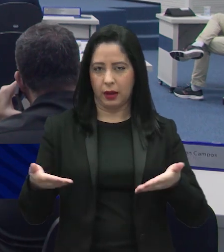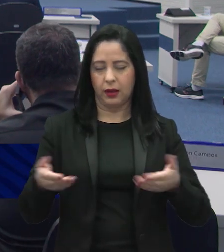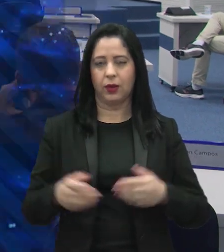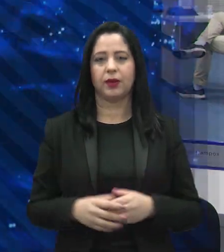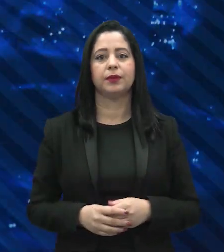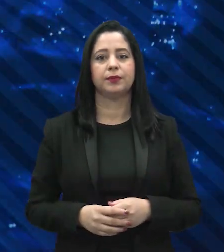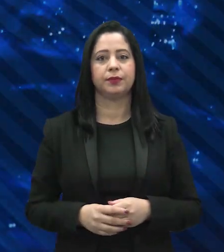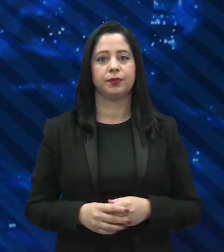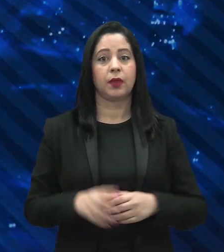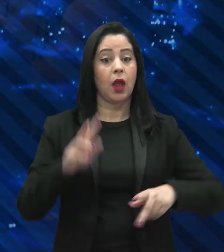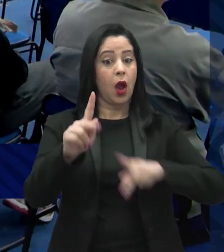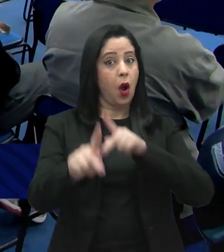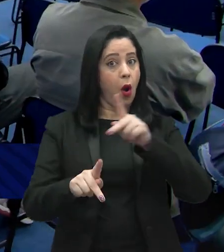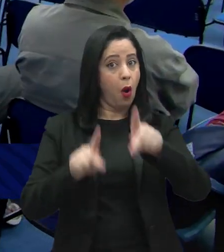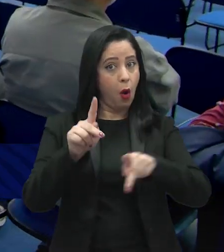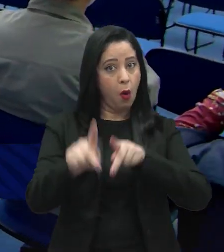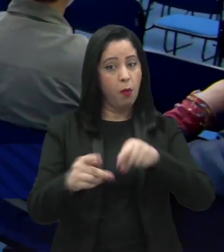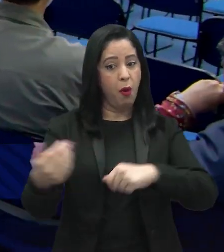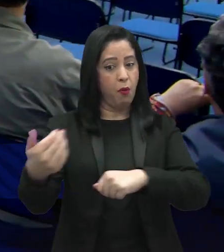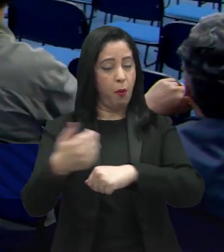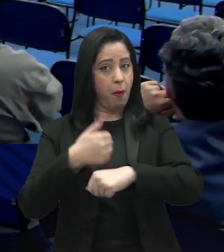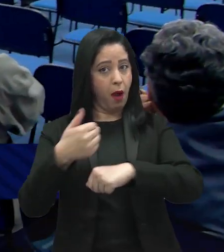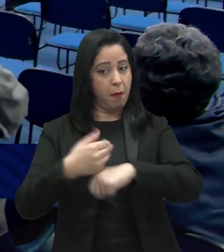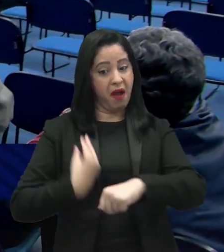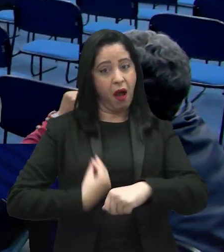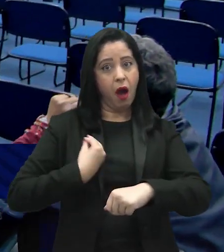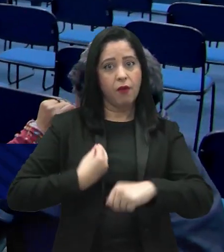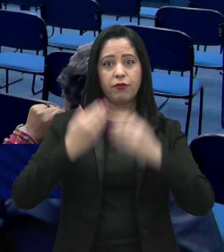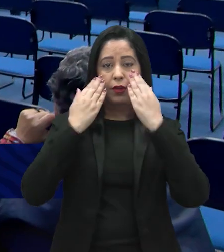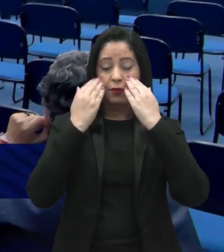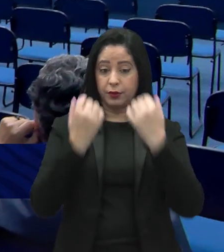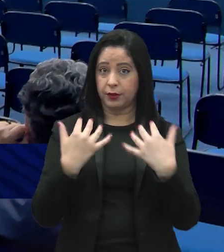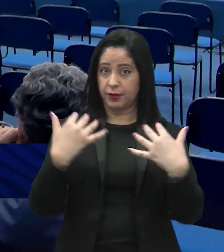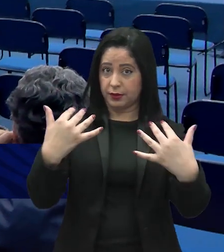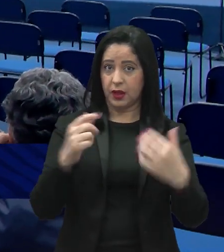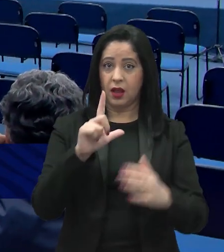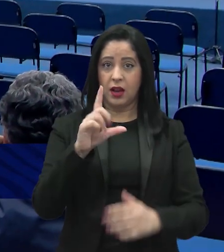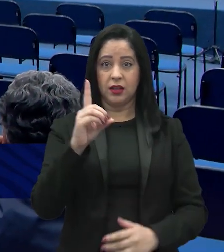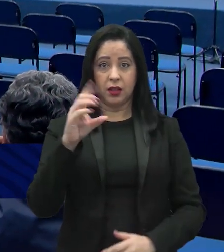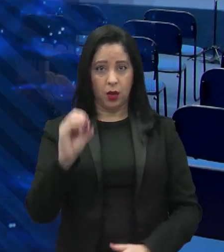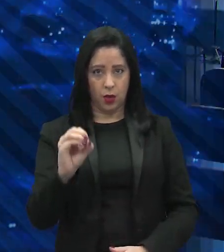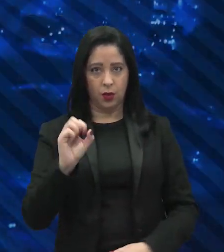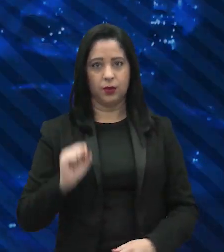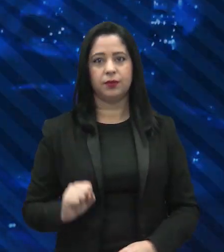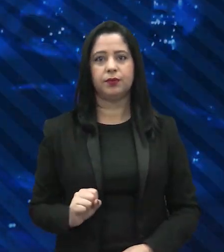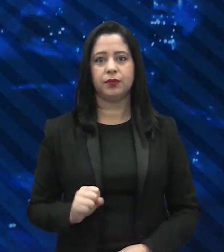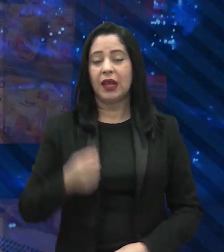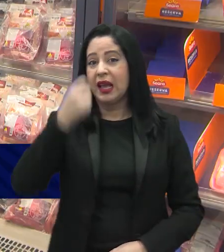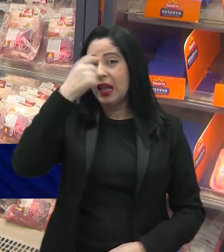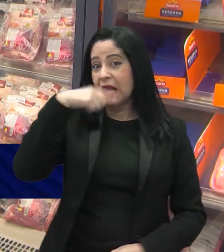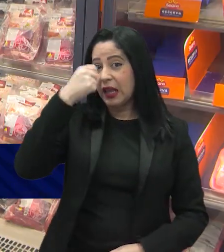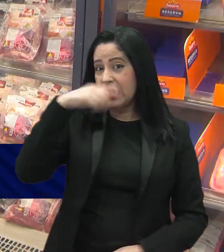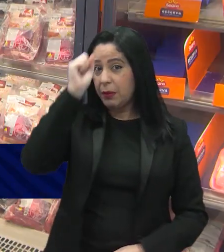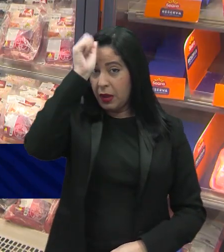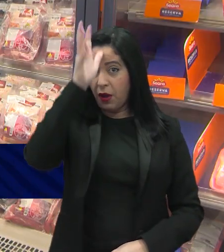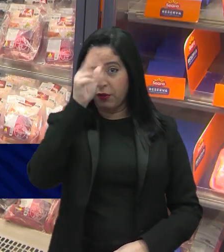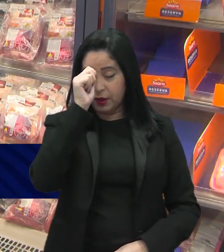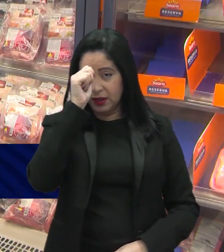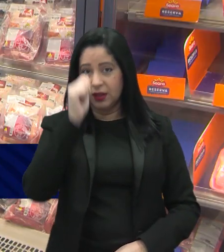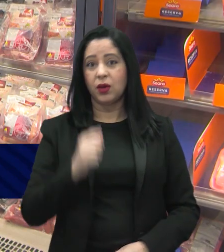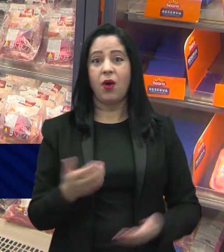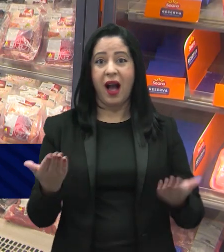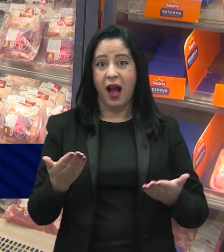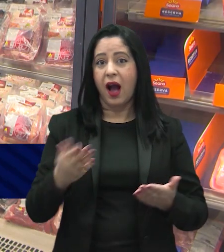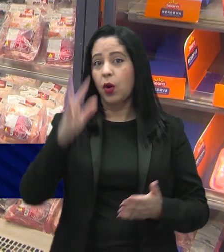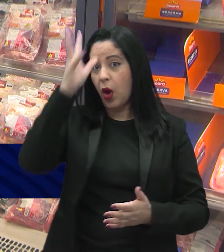na Câmara. População participa da audiência da LDO no plenário da Câmara Municipal. Gripe aviária. Queda